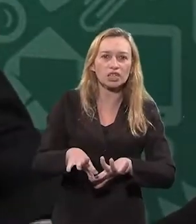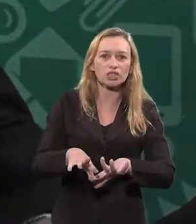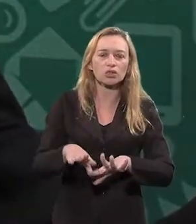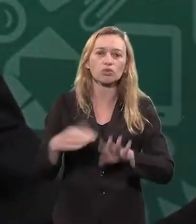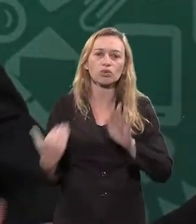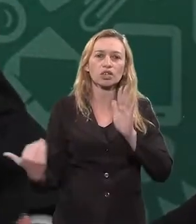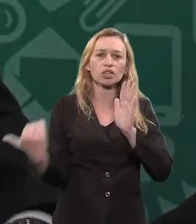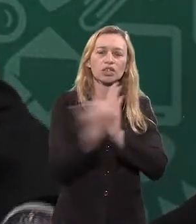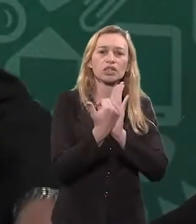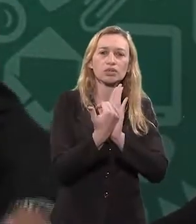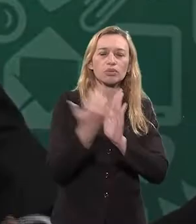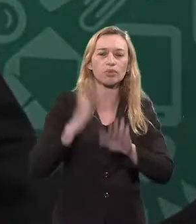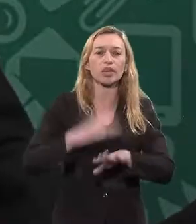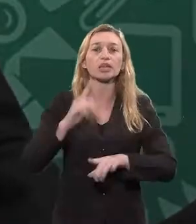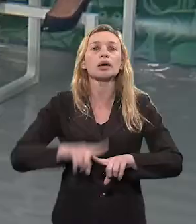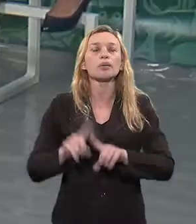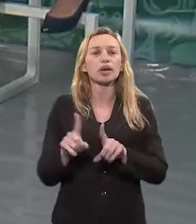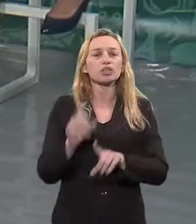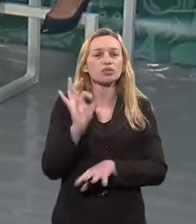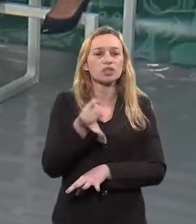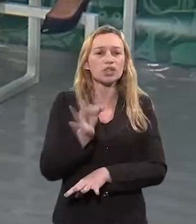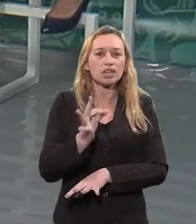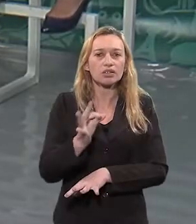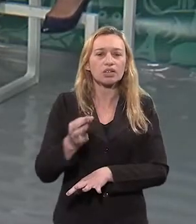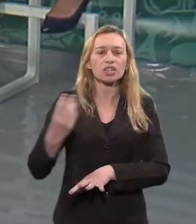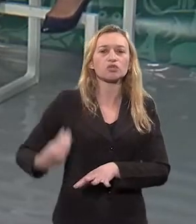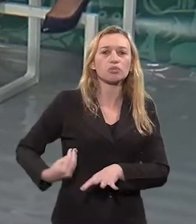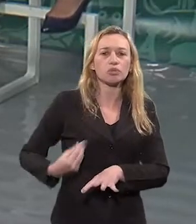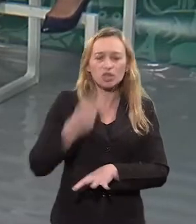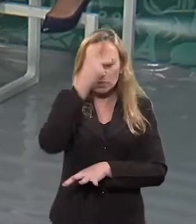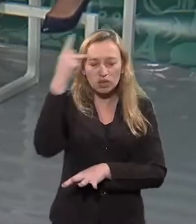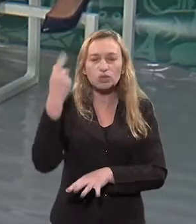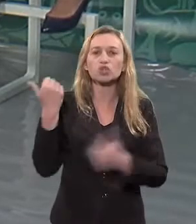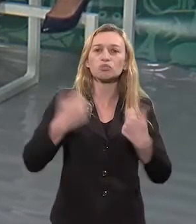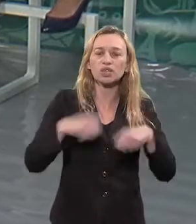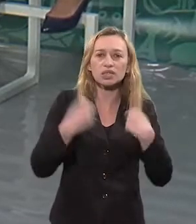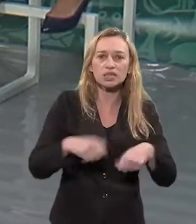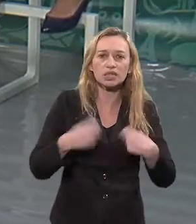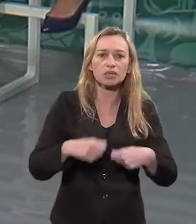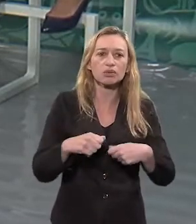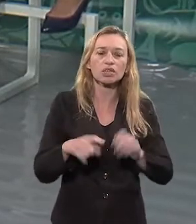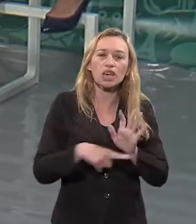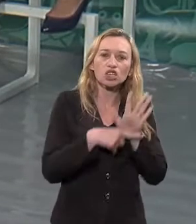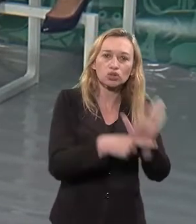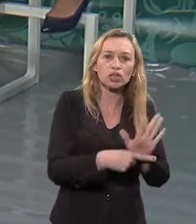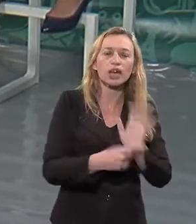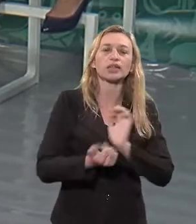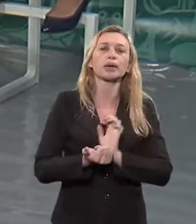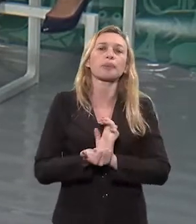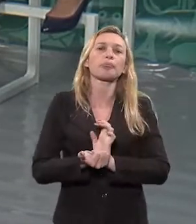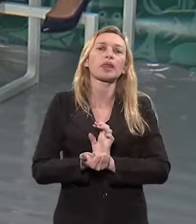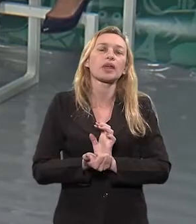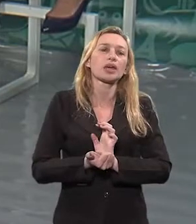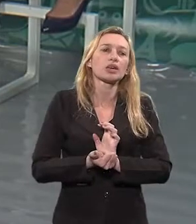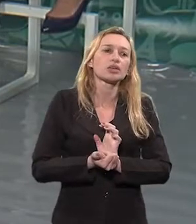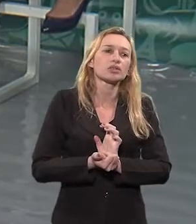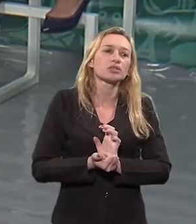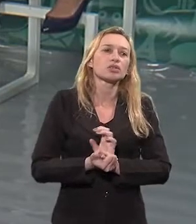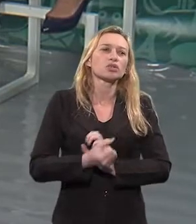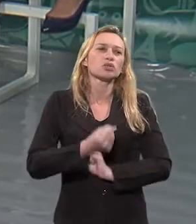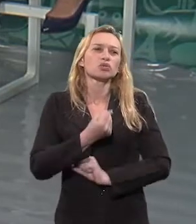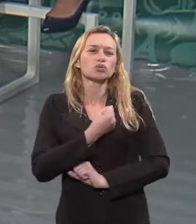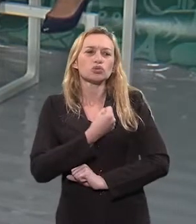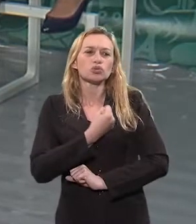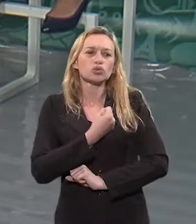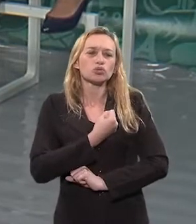com um decréscimo em determinado momento, mas é fato que essas pessoas elas precisam ser contabilizadas, né? A ideia do